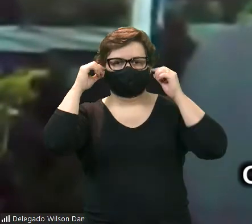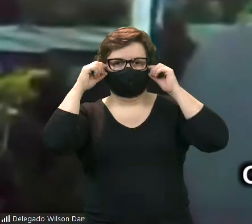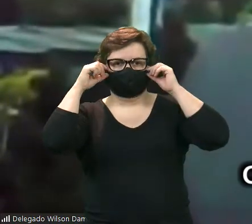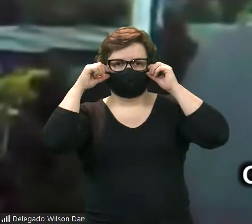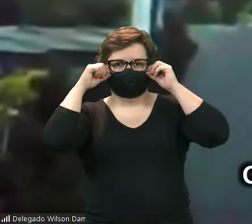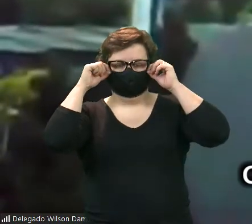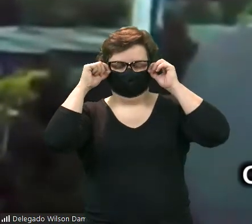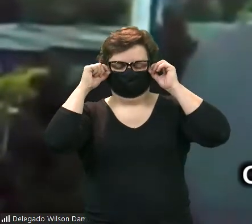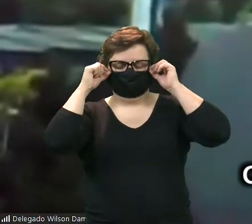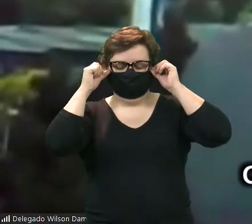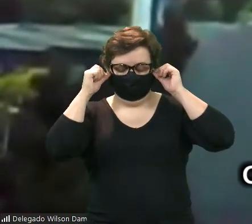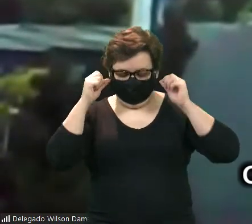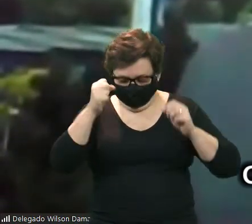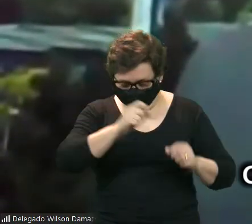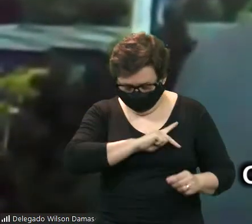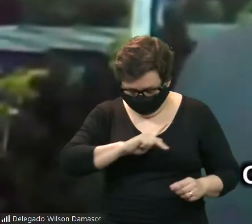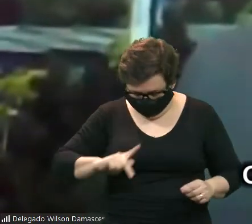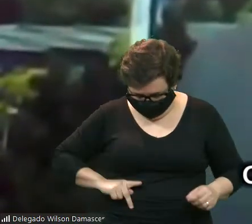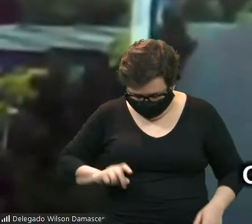presidente Simval César Grupo,